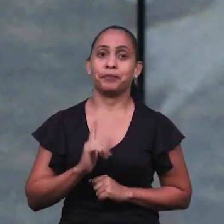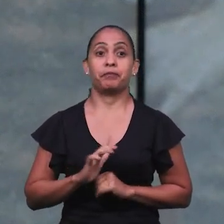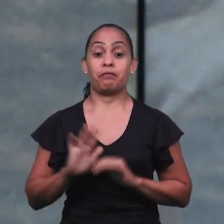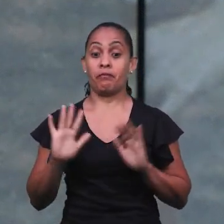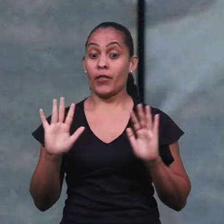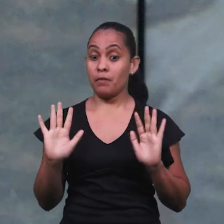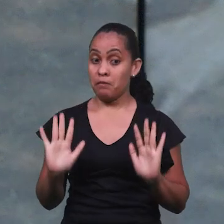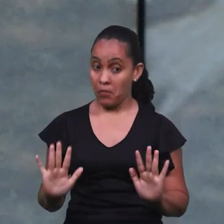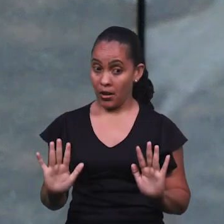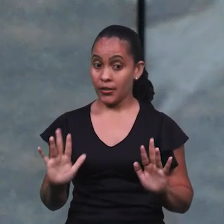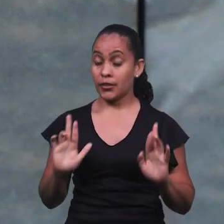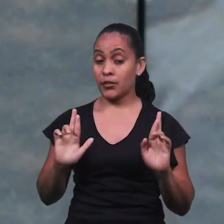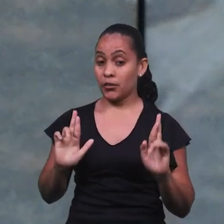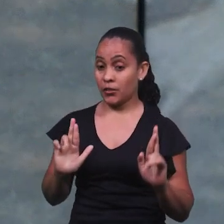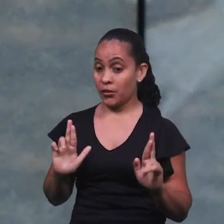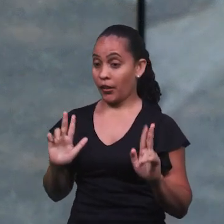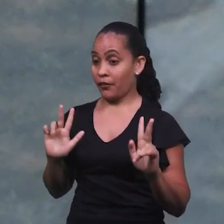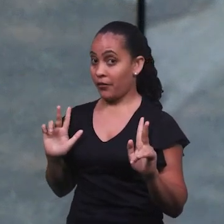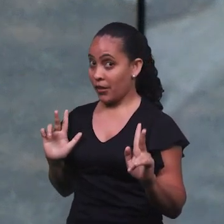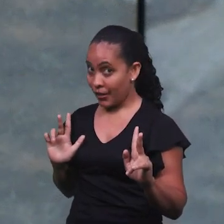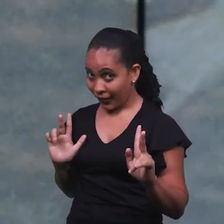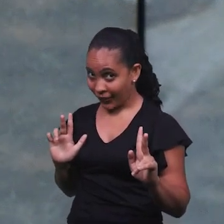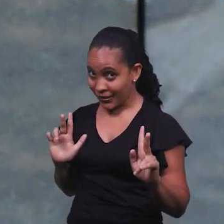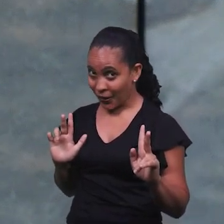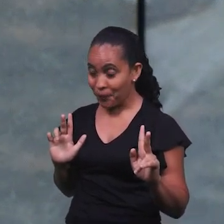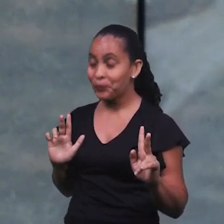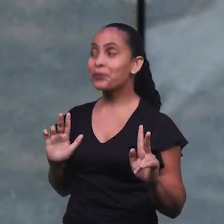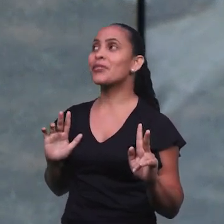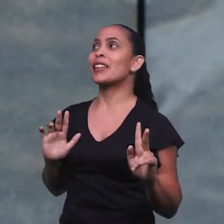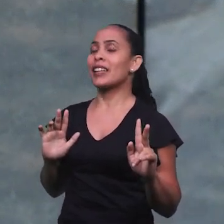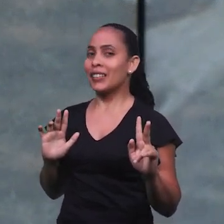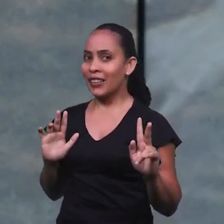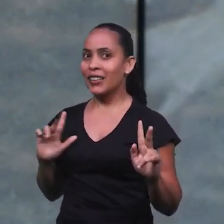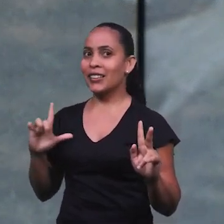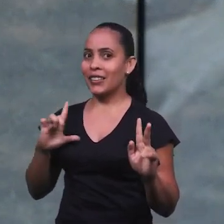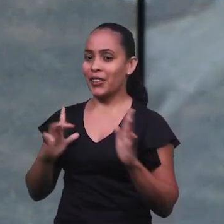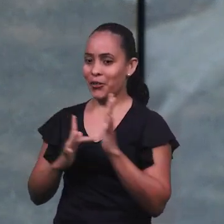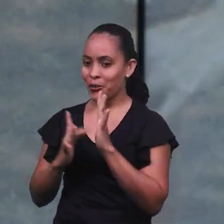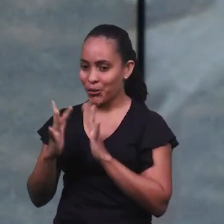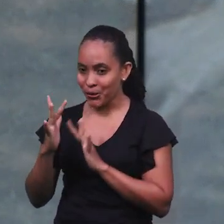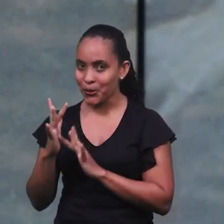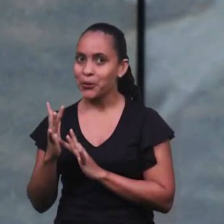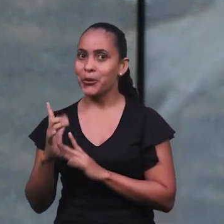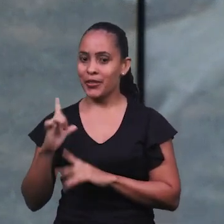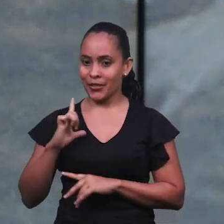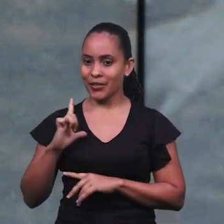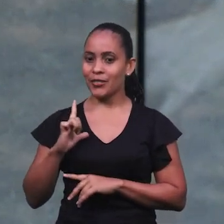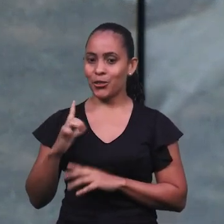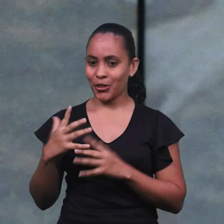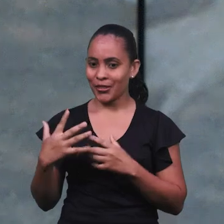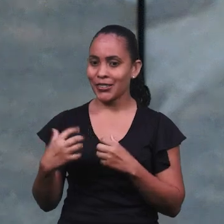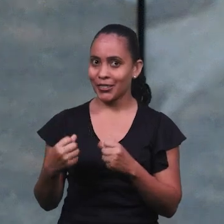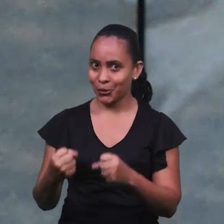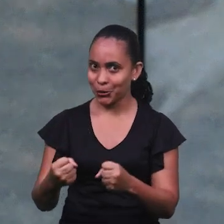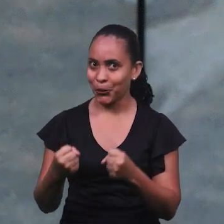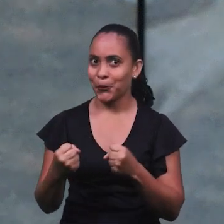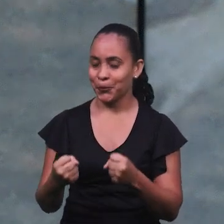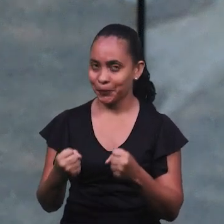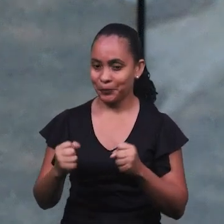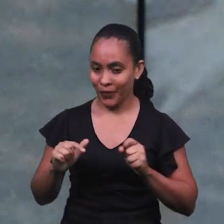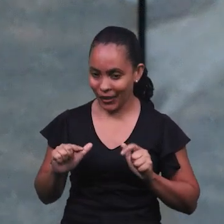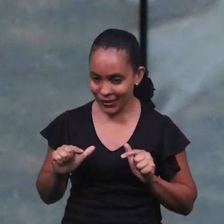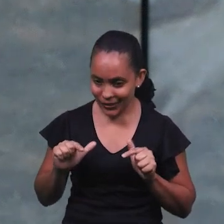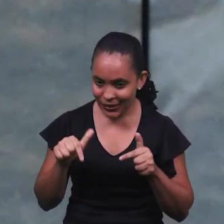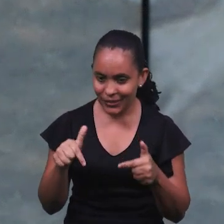A diferença é que aquele que está em Cristo, ele tem essa operação de Jesus,